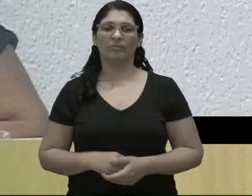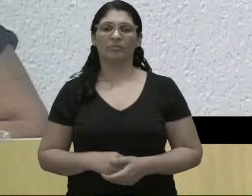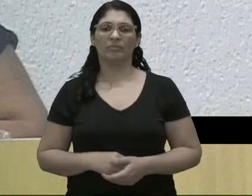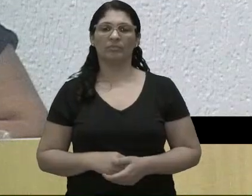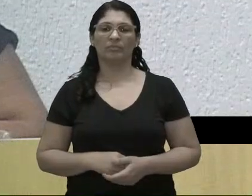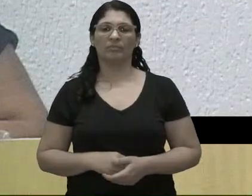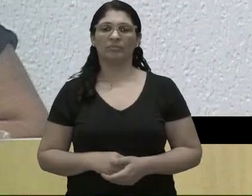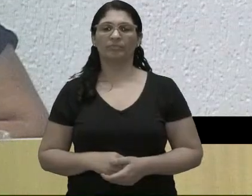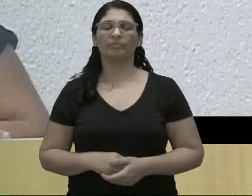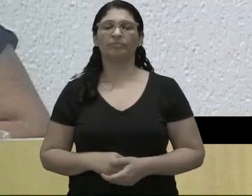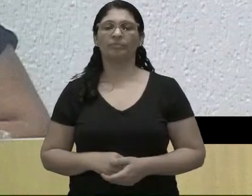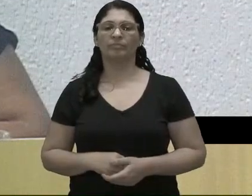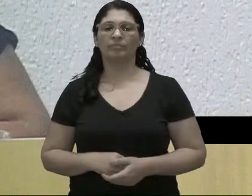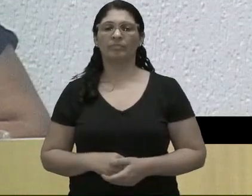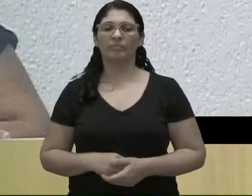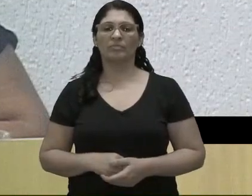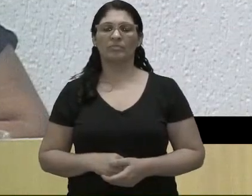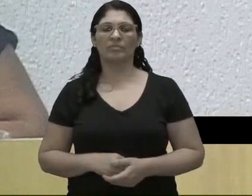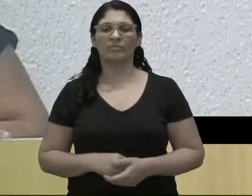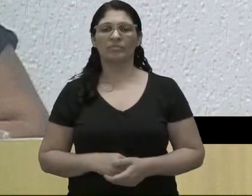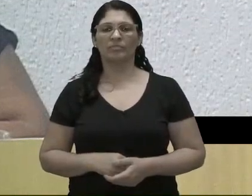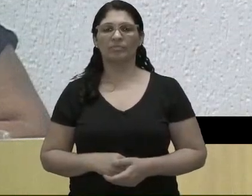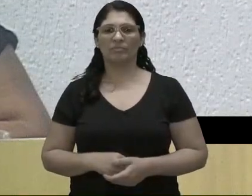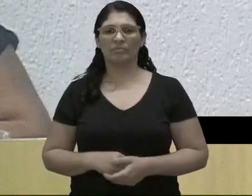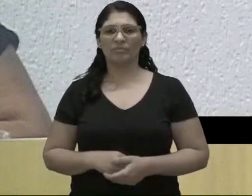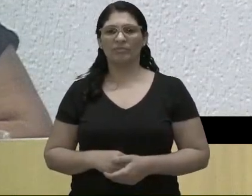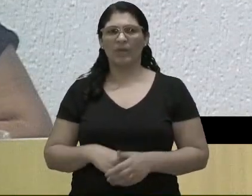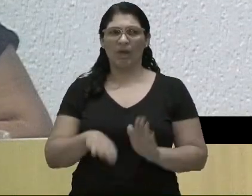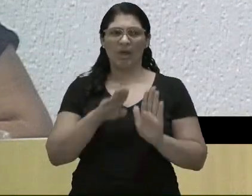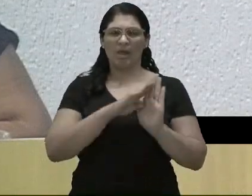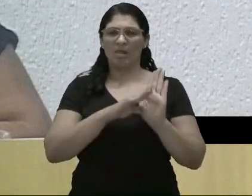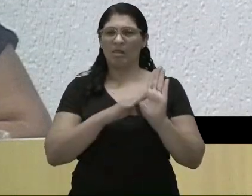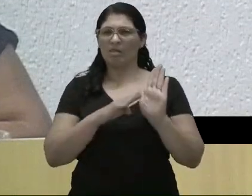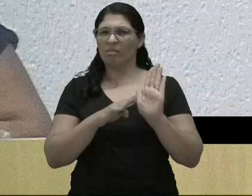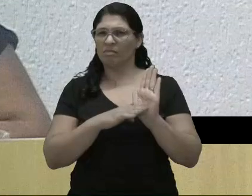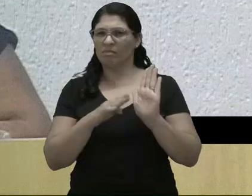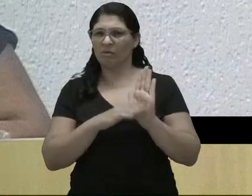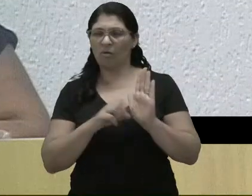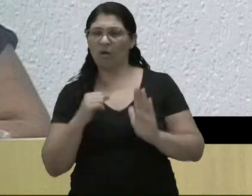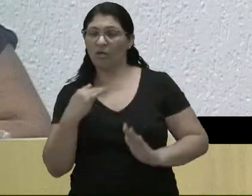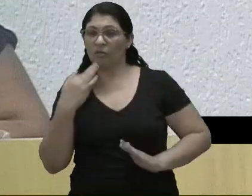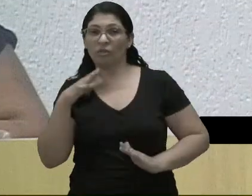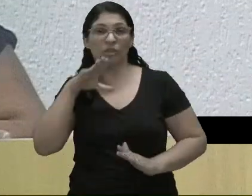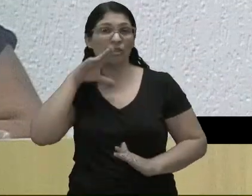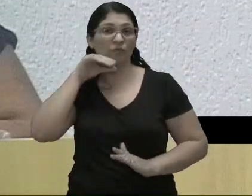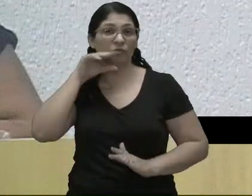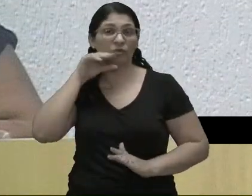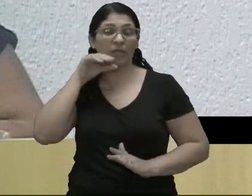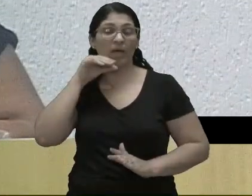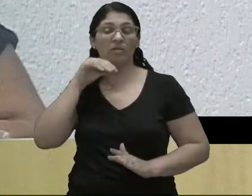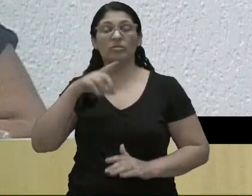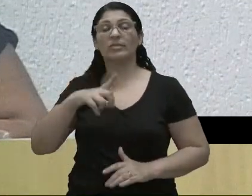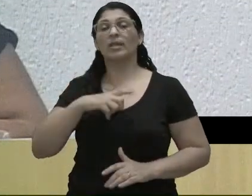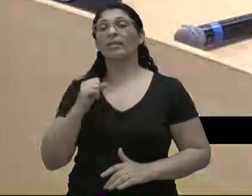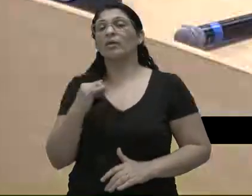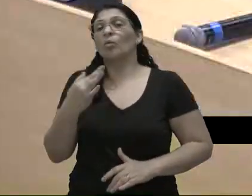Do quadro de enfermeiro e técnico de enfermagem, a unidade tem quantos?